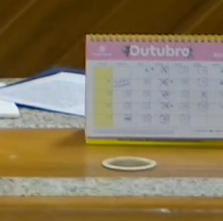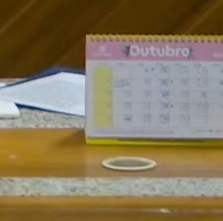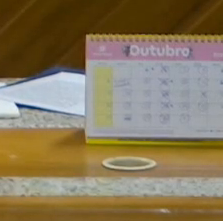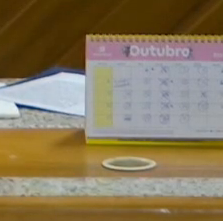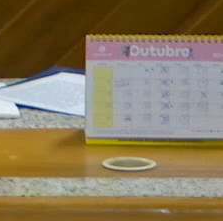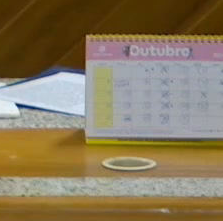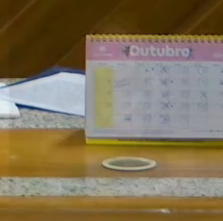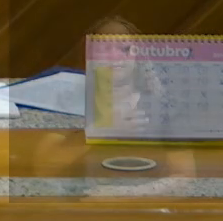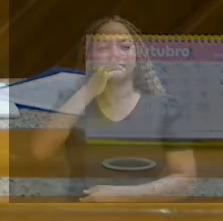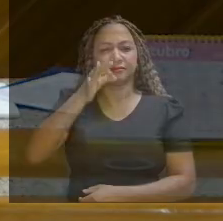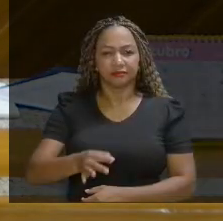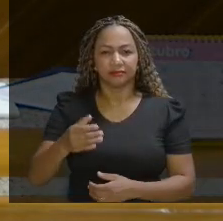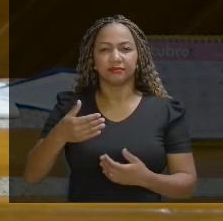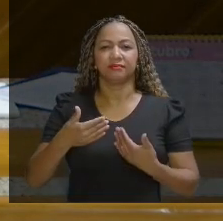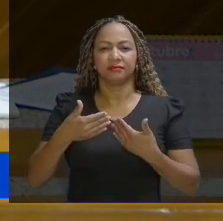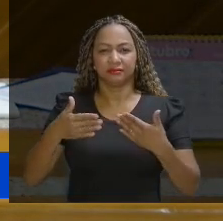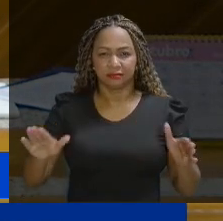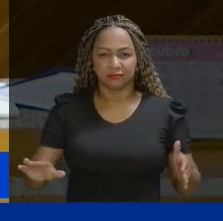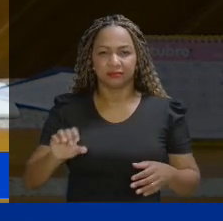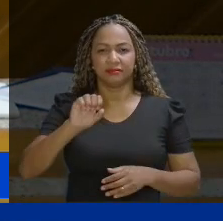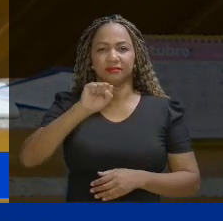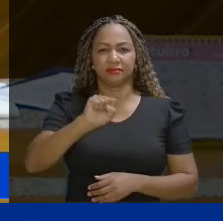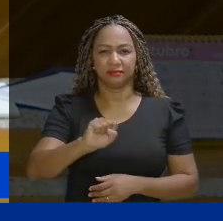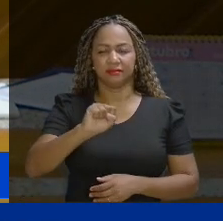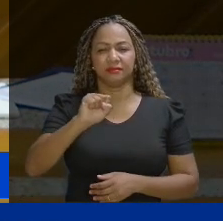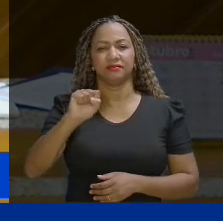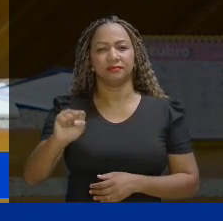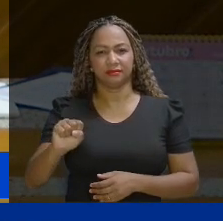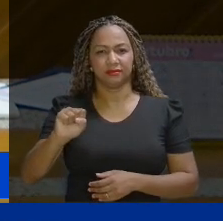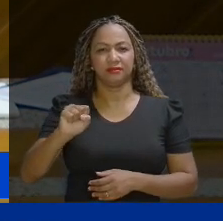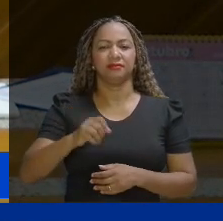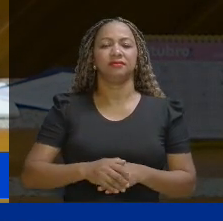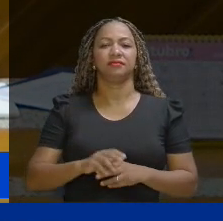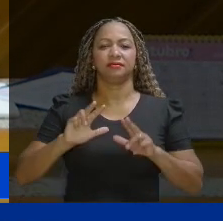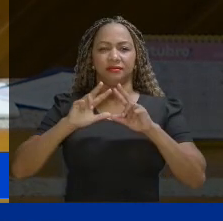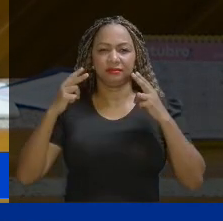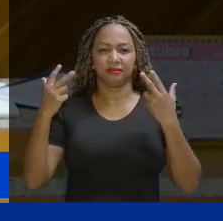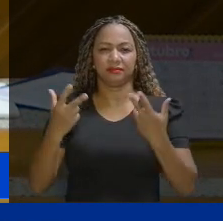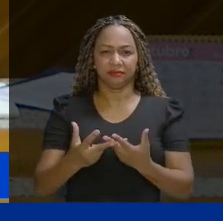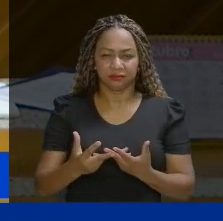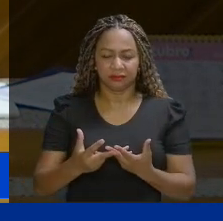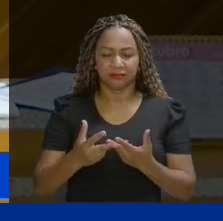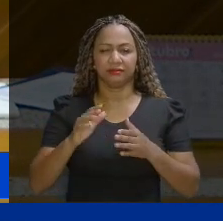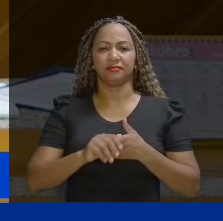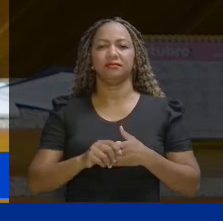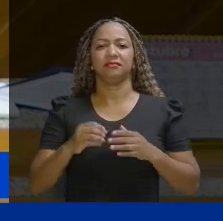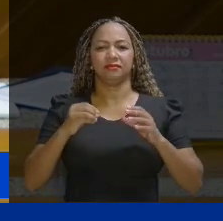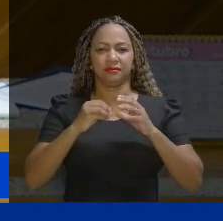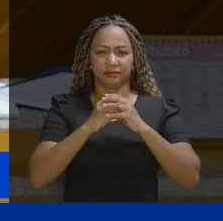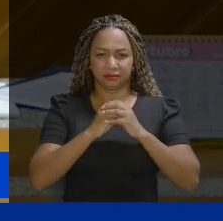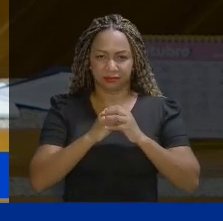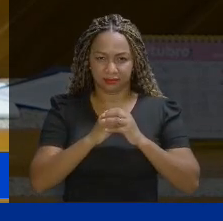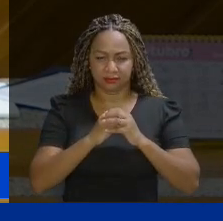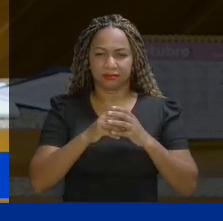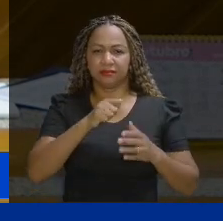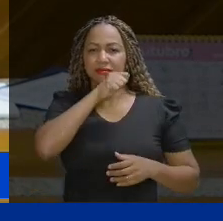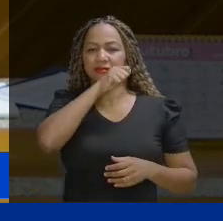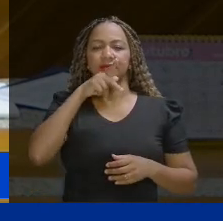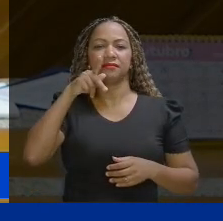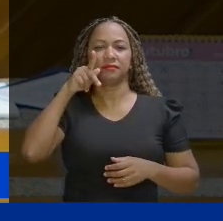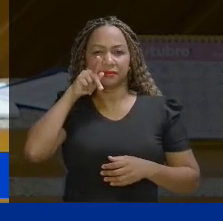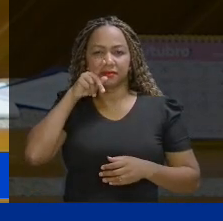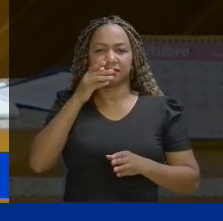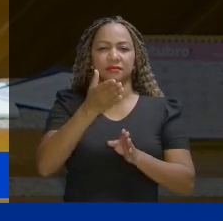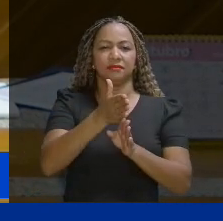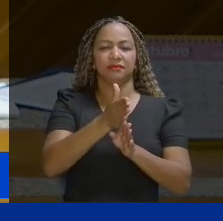Havendo o quórum, declaro aberta a 88ª sessão judiciária ordinária do Tribunal Regional Eleitoral do Amapá, a ser realizada